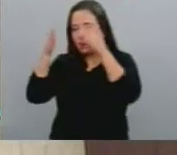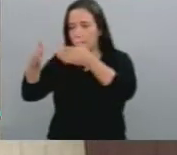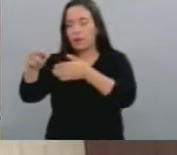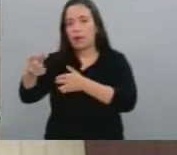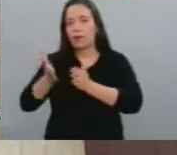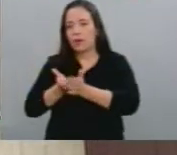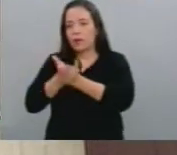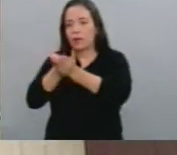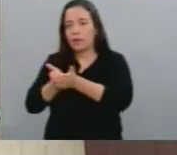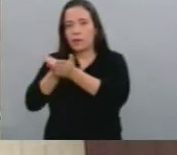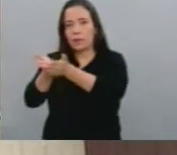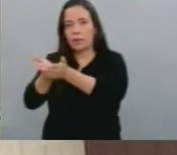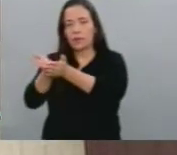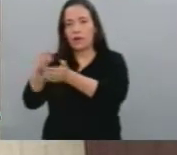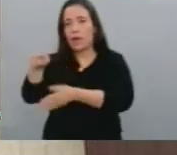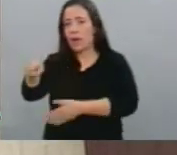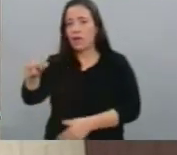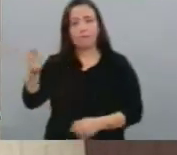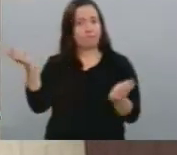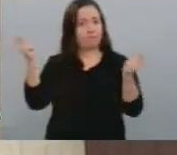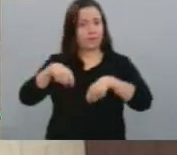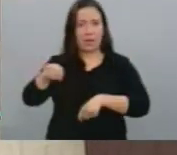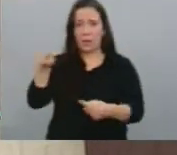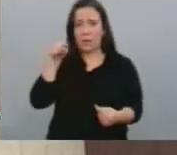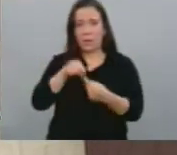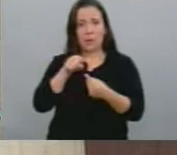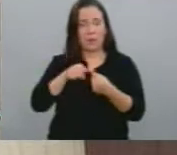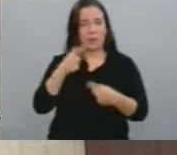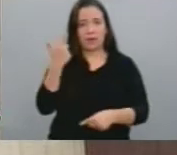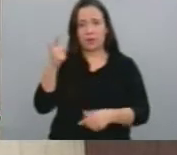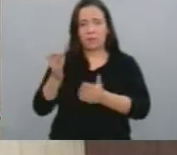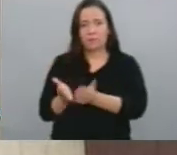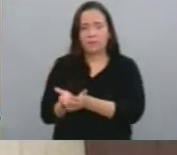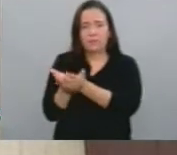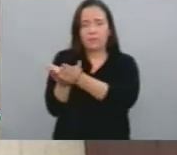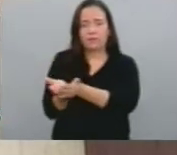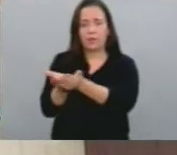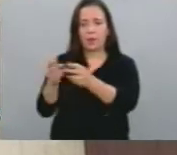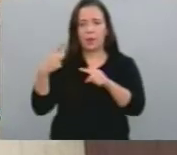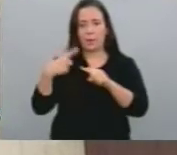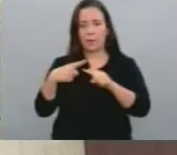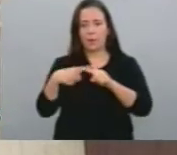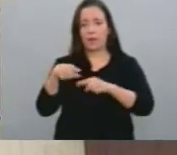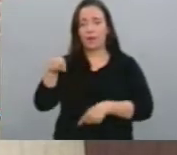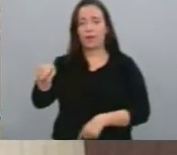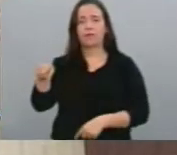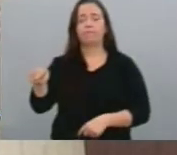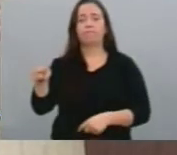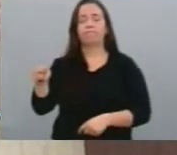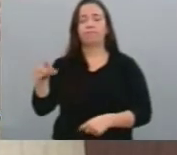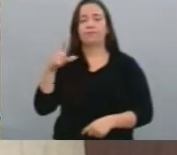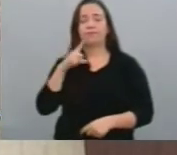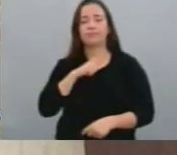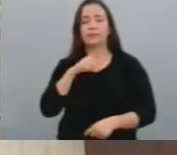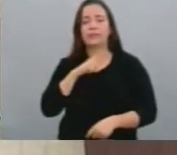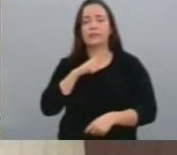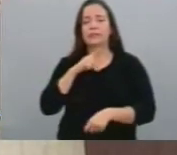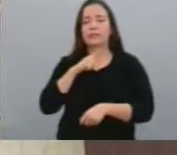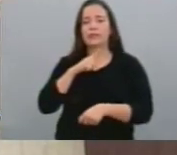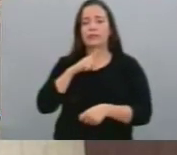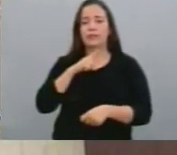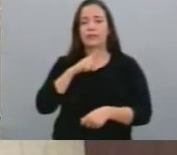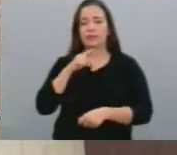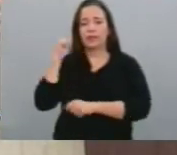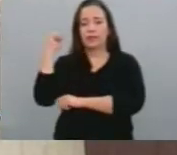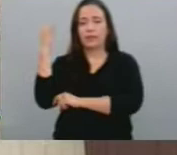não poderia ter um retroporto industrial, pela delicadeza ambiental que ele tem, que era